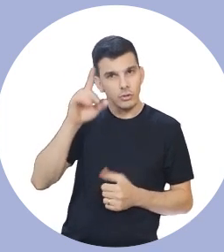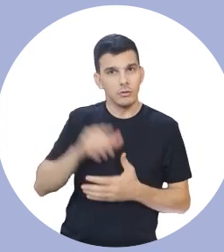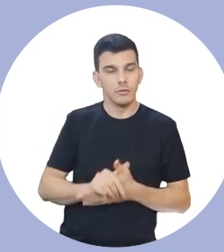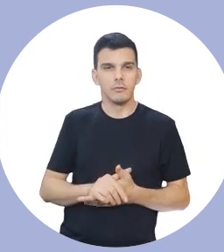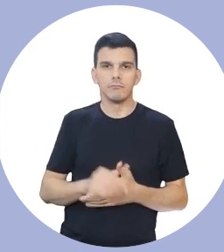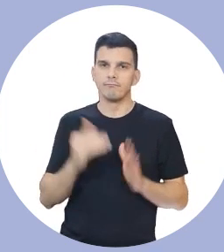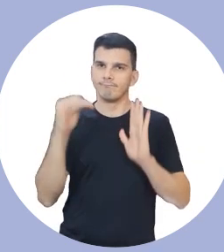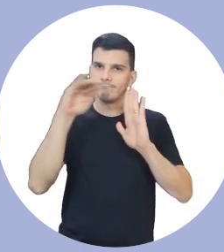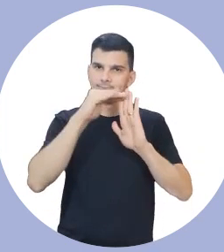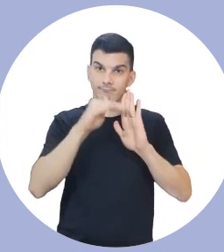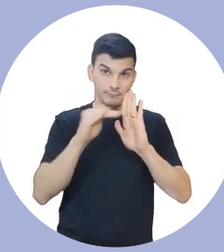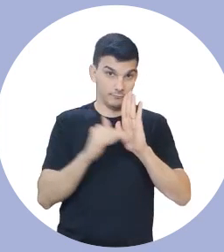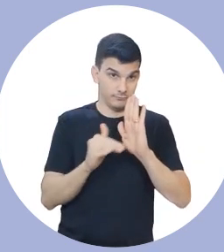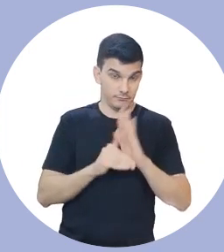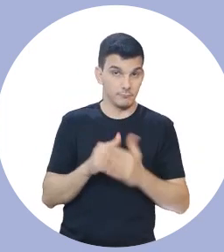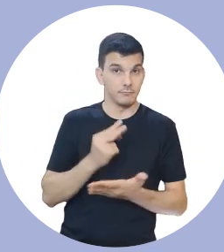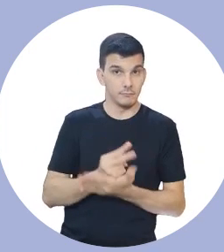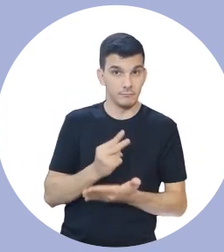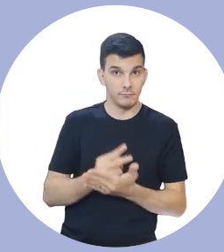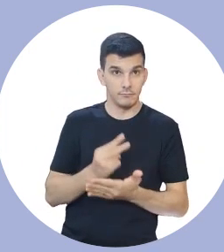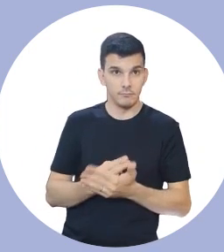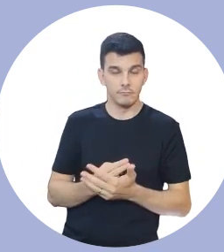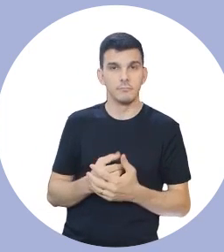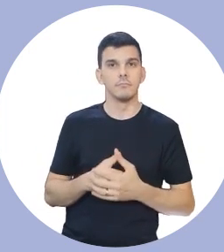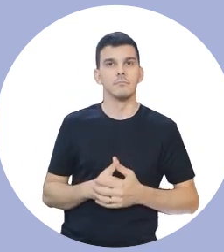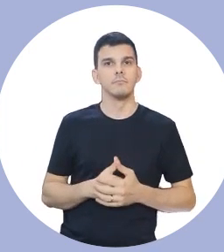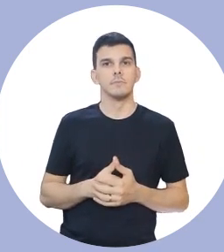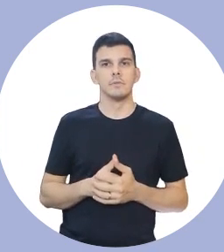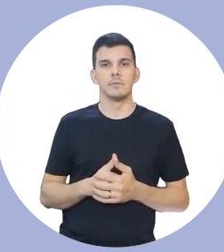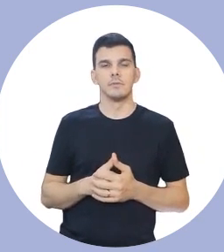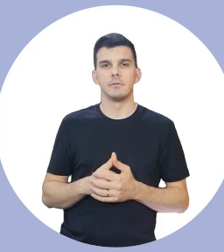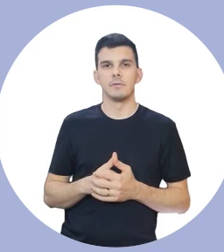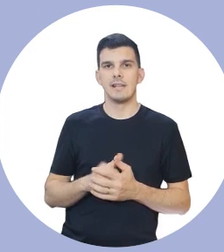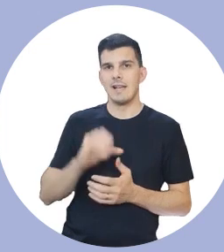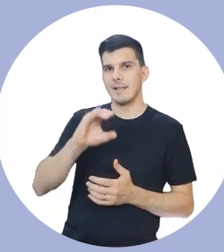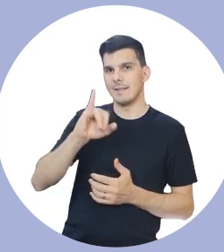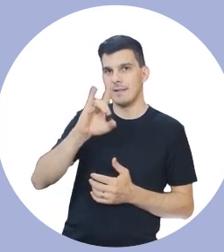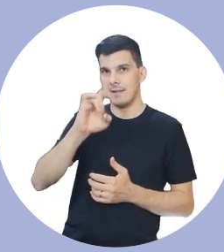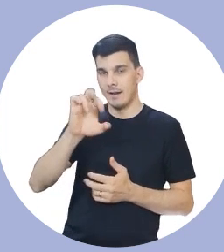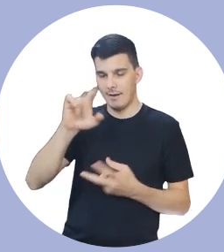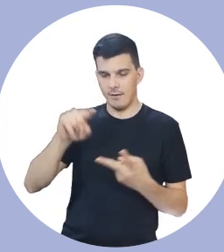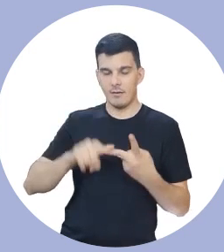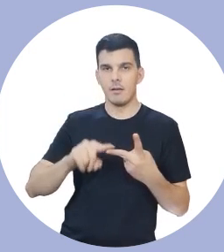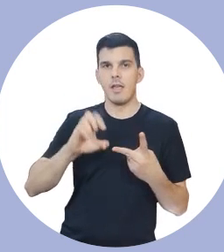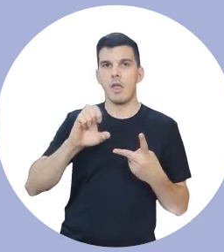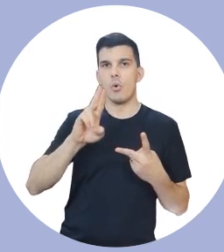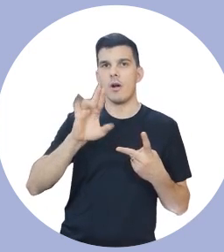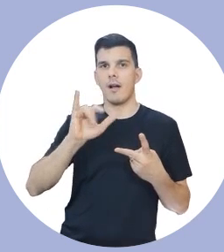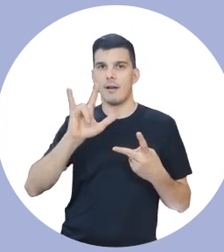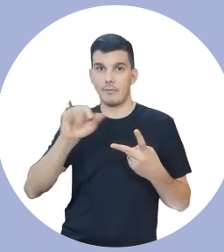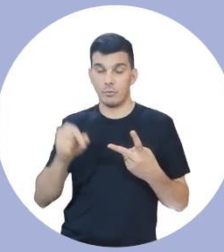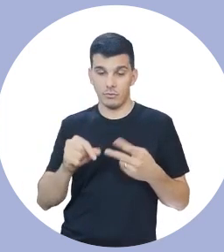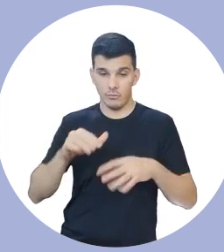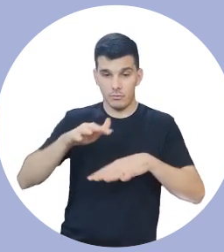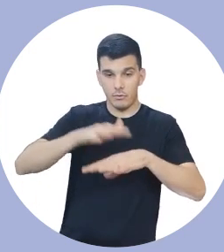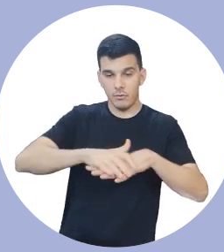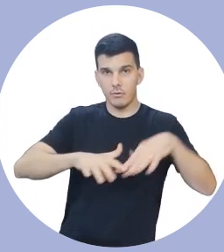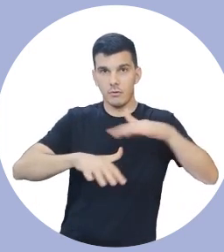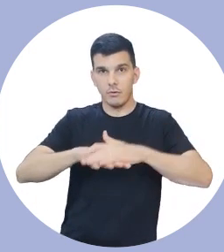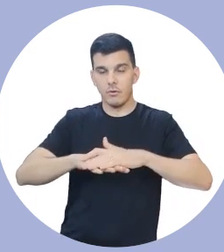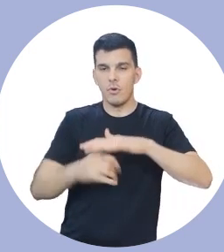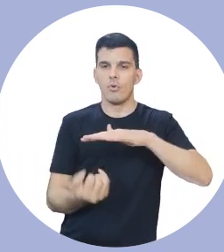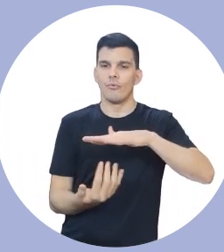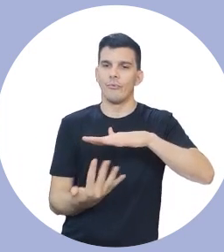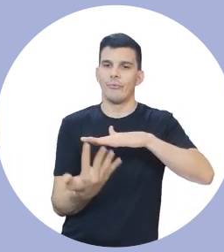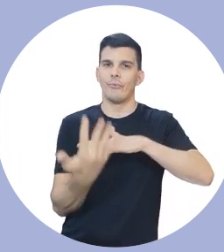dias cumpre o mesmo ritual. Colhe folhas de capim-cidreira e algumas folhas de eucalipto. Em seguida, coloca as